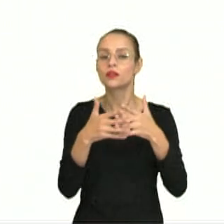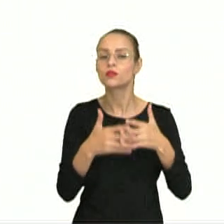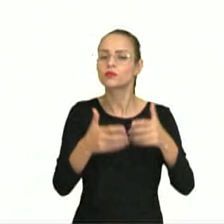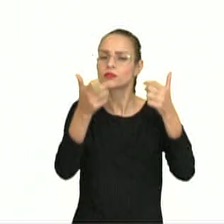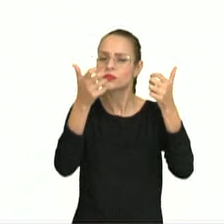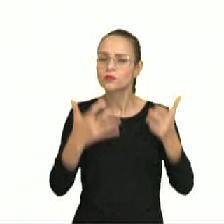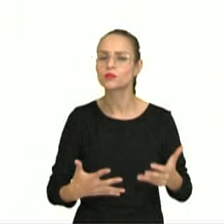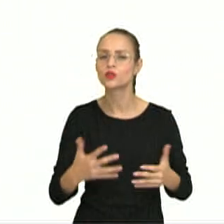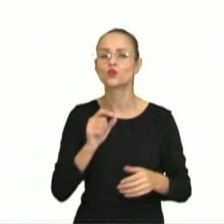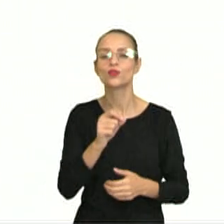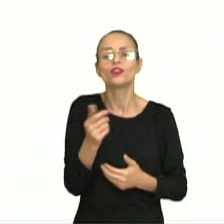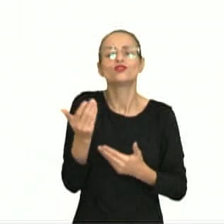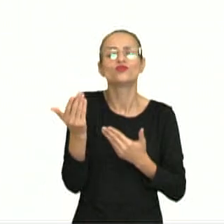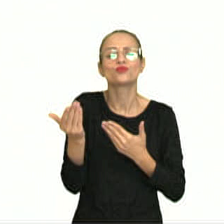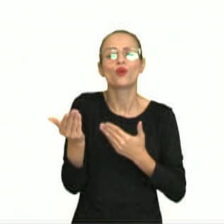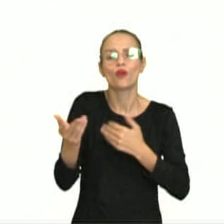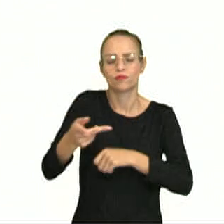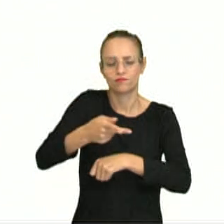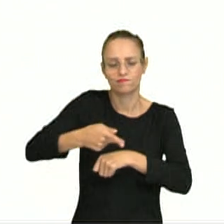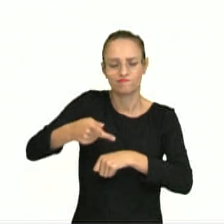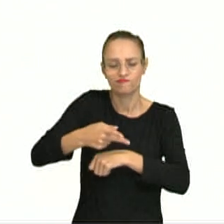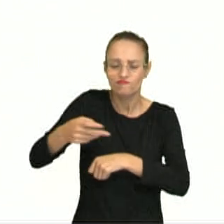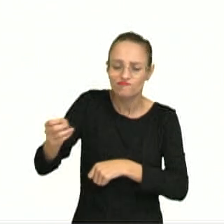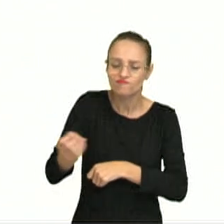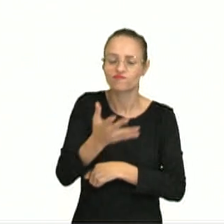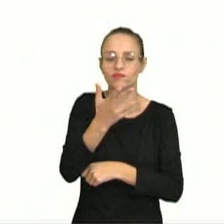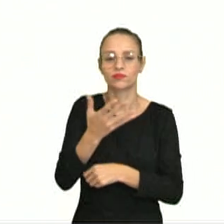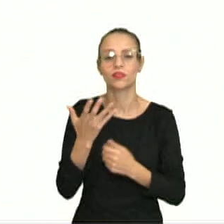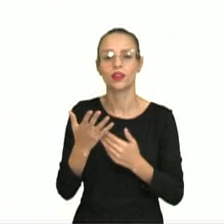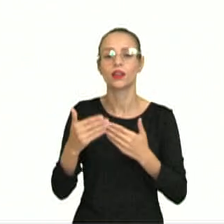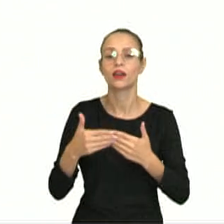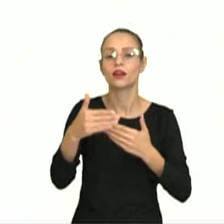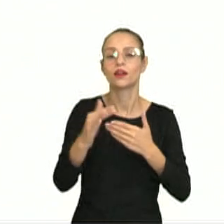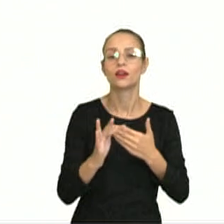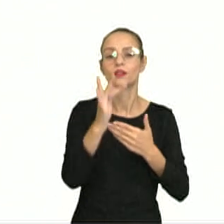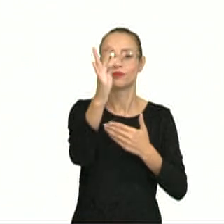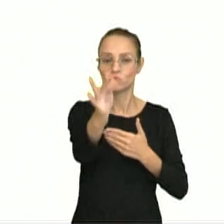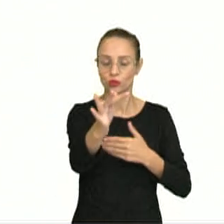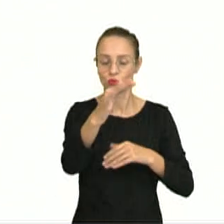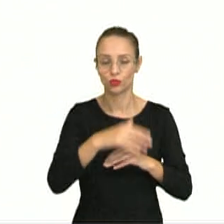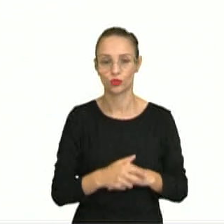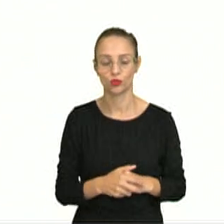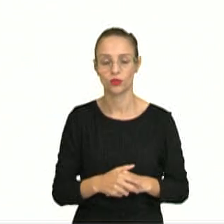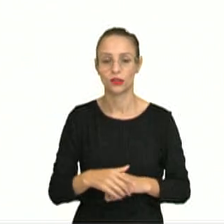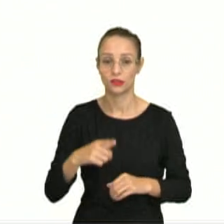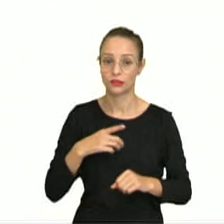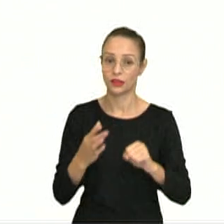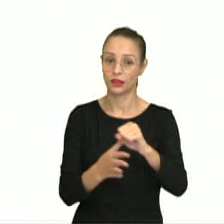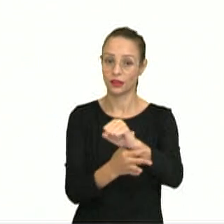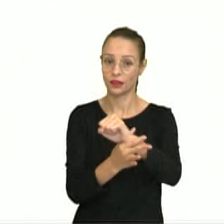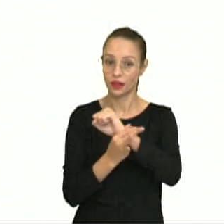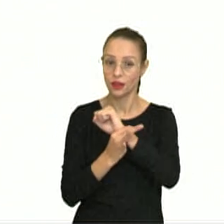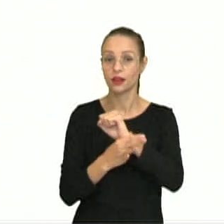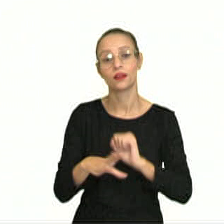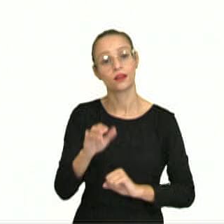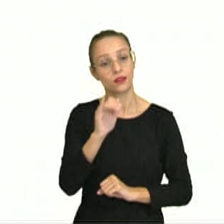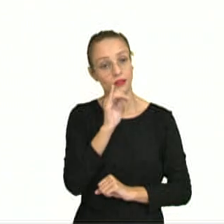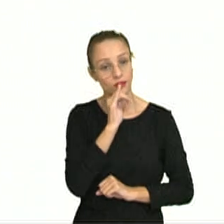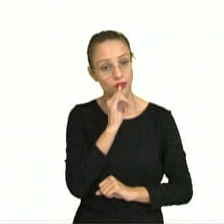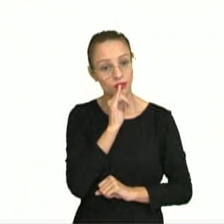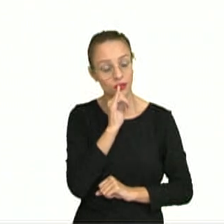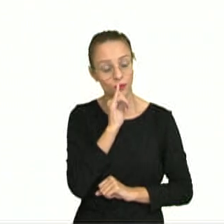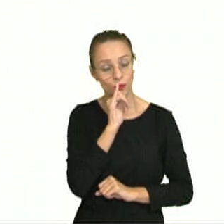muito bem o que aquela jovem nação queria ser no seu futuro. Então ali você tem a garantia, por exemplo, de